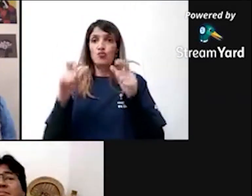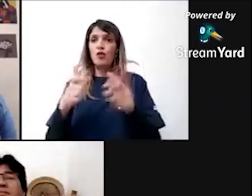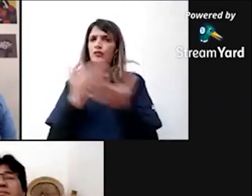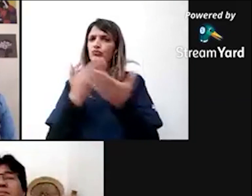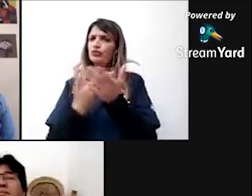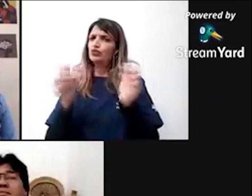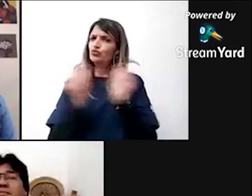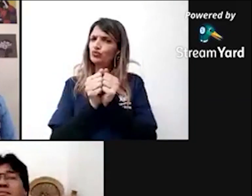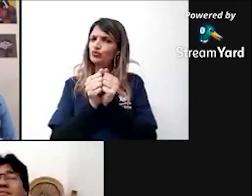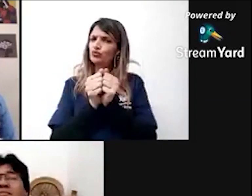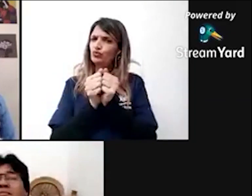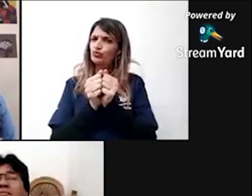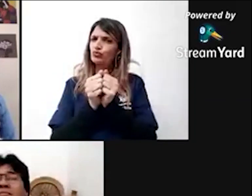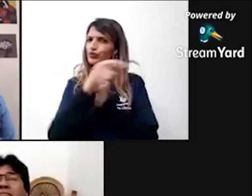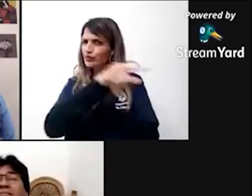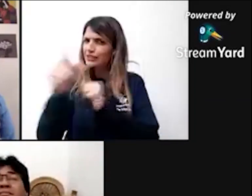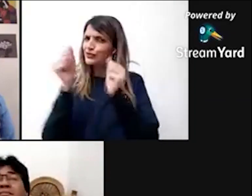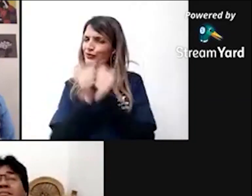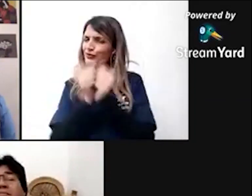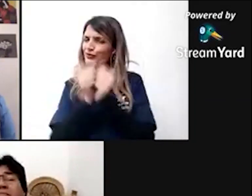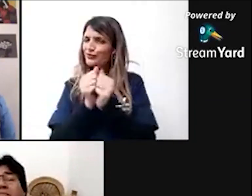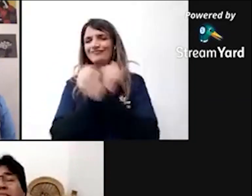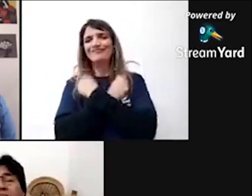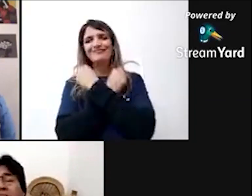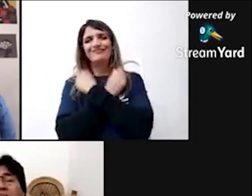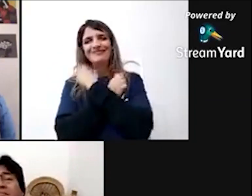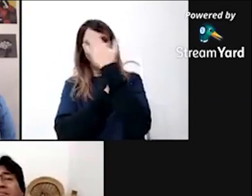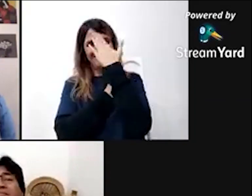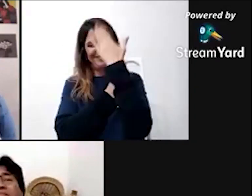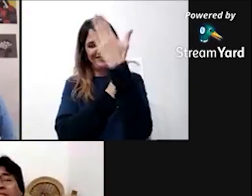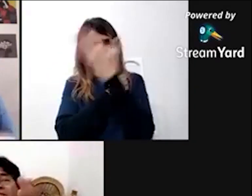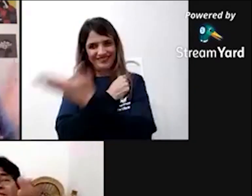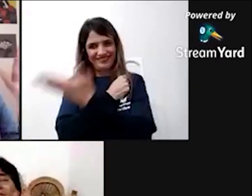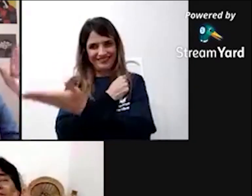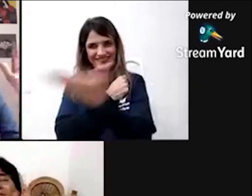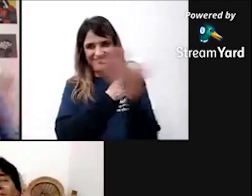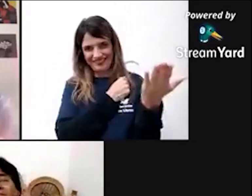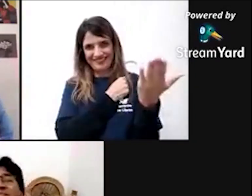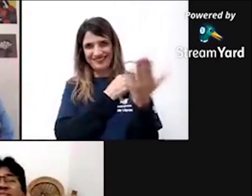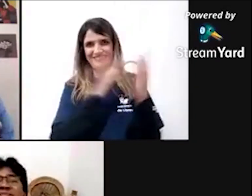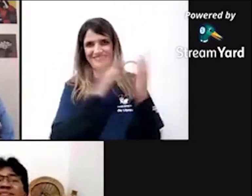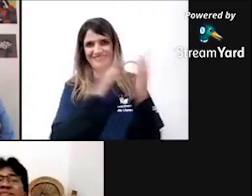estejam com a gente. Um grande abraço, muito obrigada a todas, e